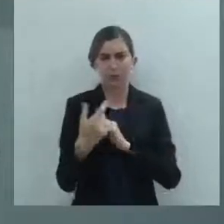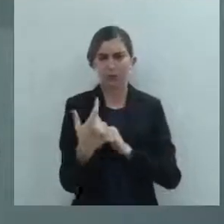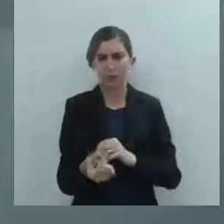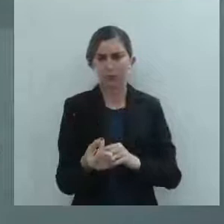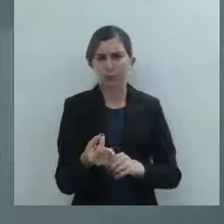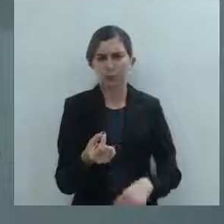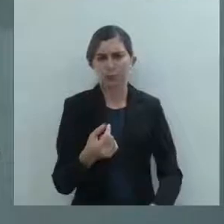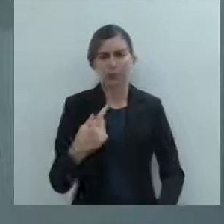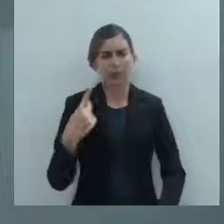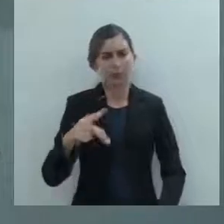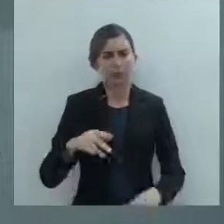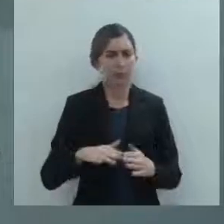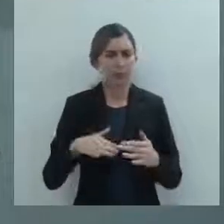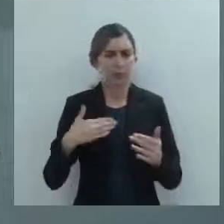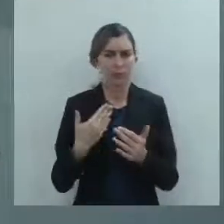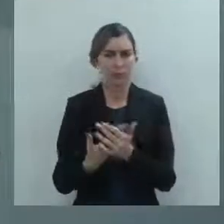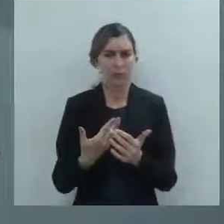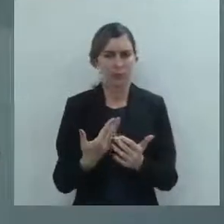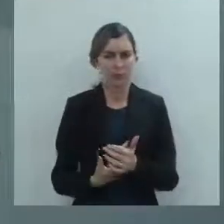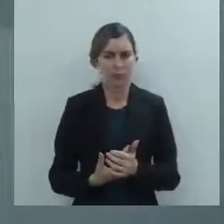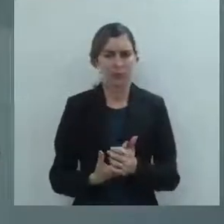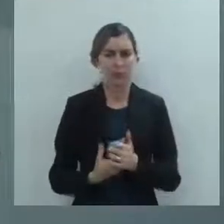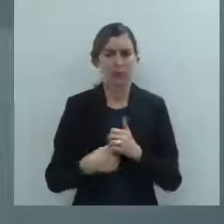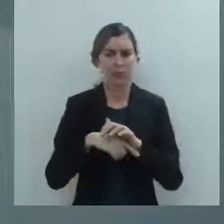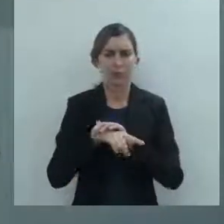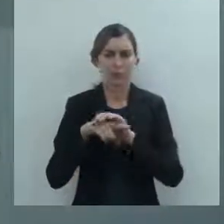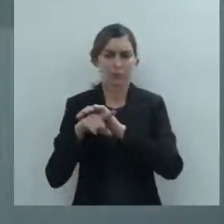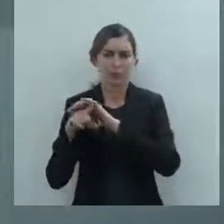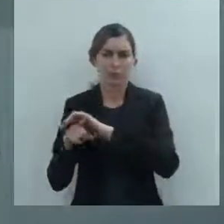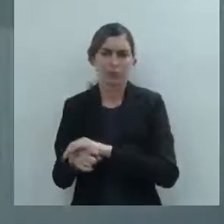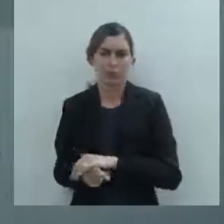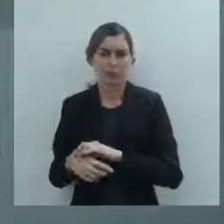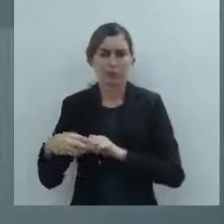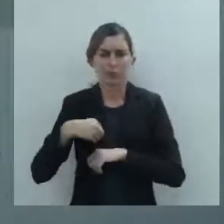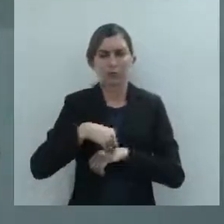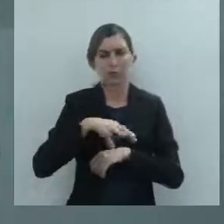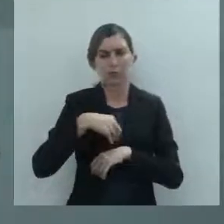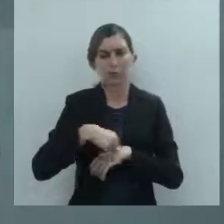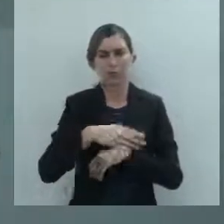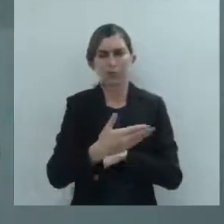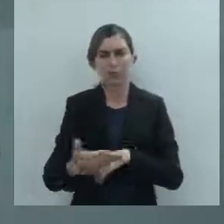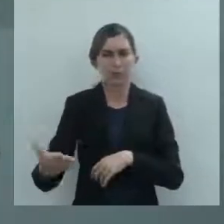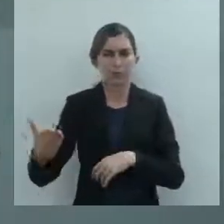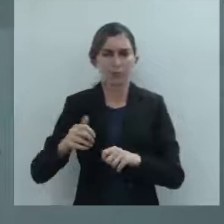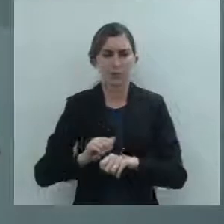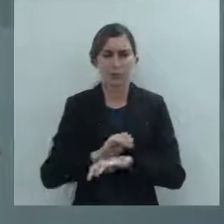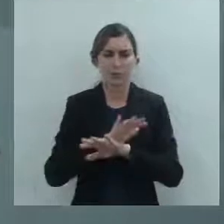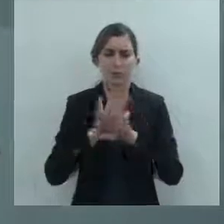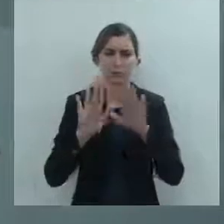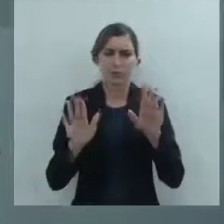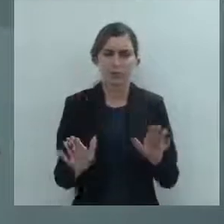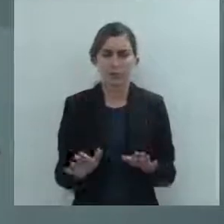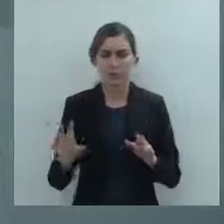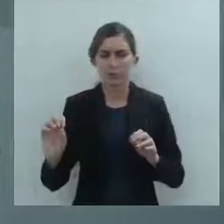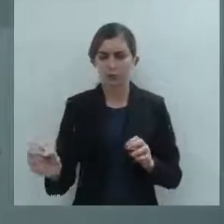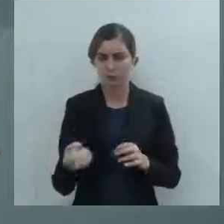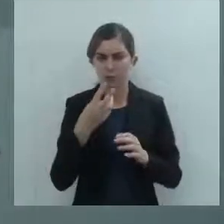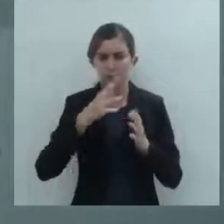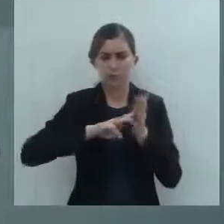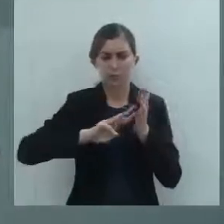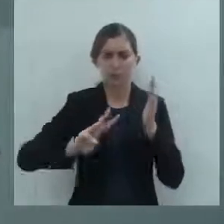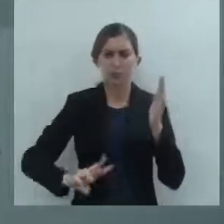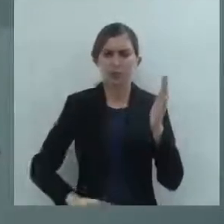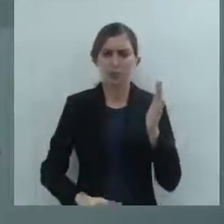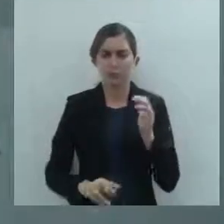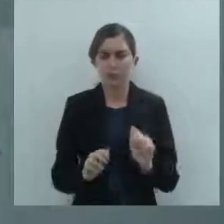20 essa escola a escola dos annales ela vem trazer em ampliar vai trazer novamente o do